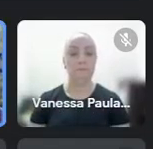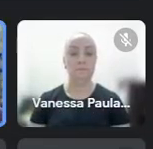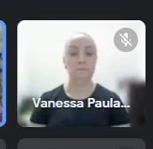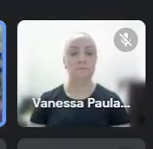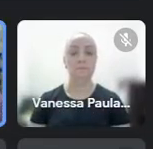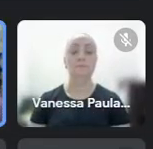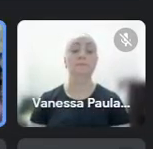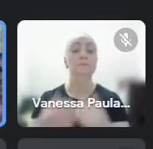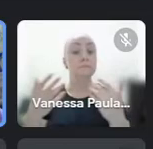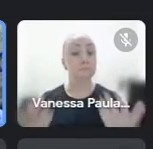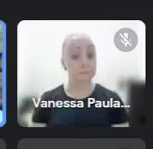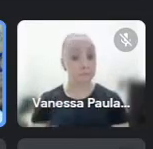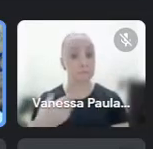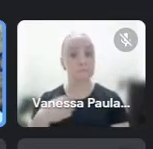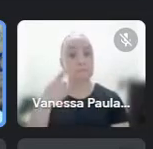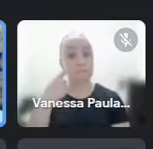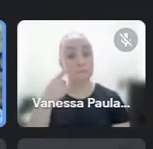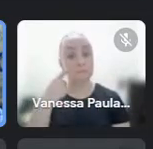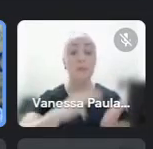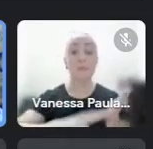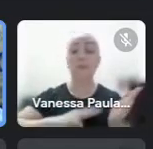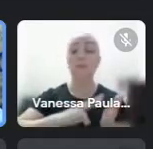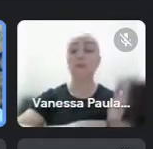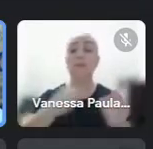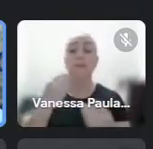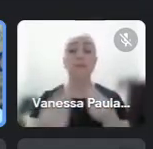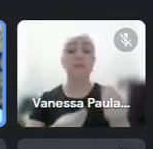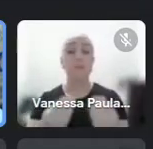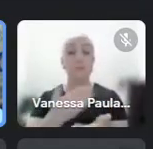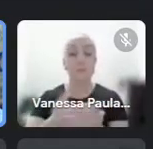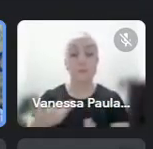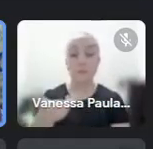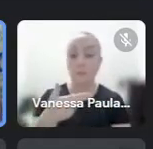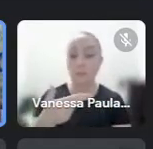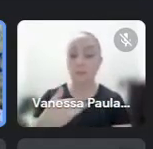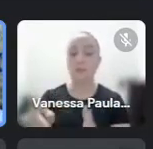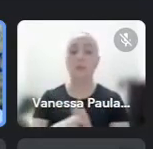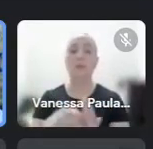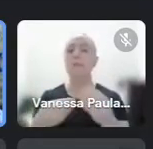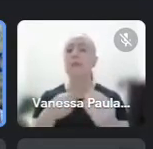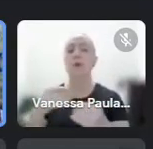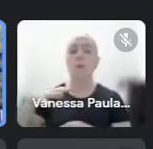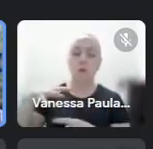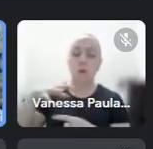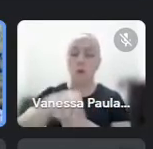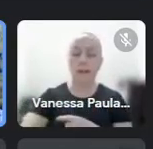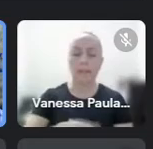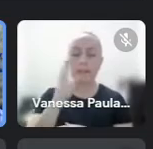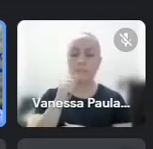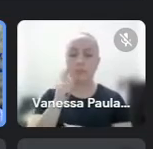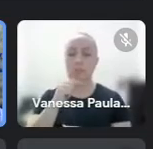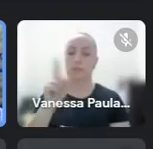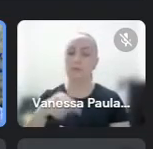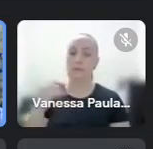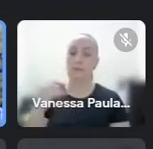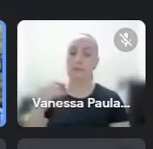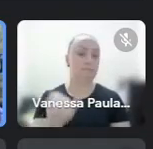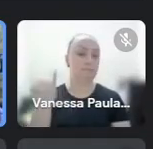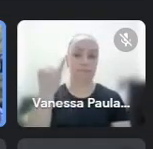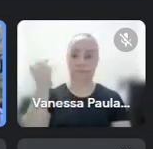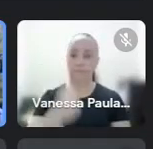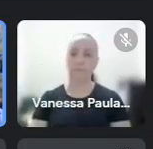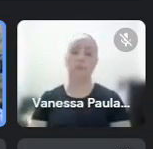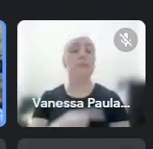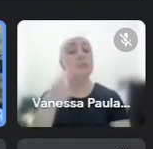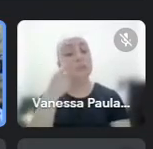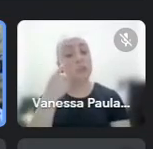Bom, então vamos lá, metodologia, vou começar a correr. Coleta e análise de água, fundamental, pessoal. Olha